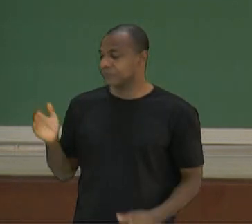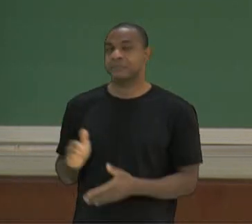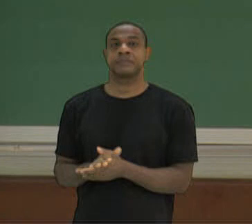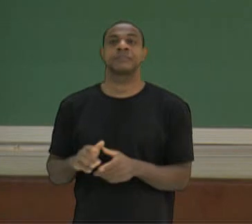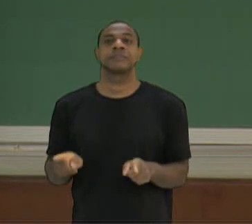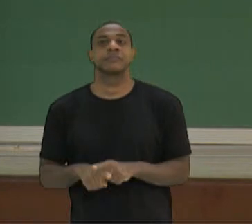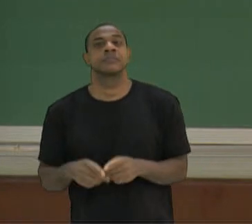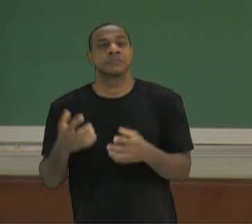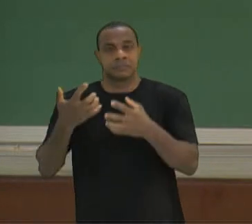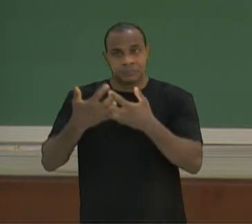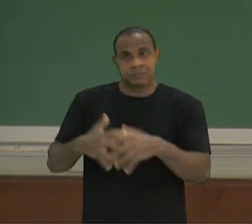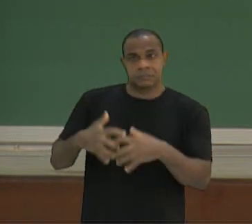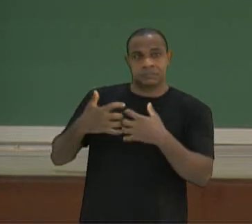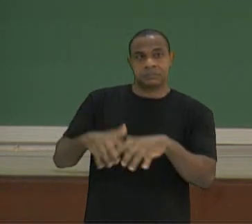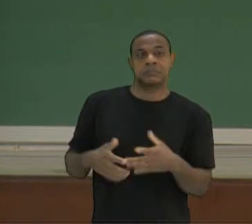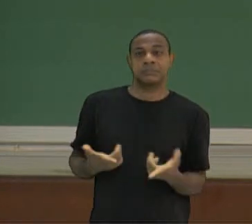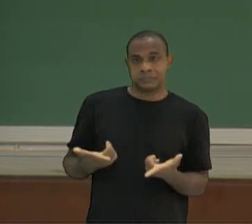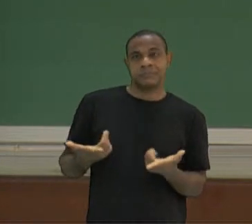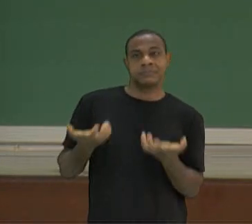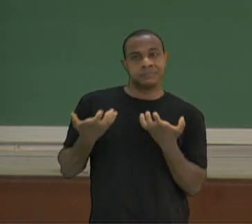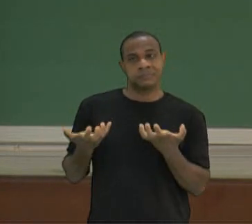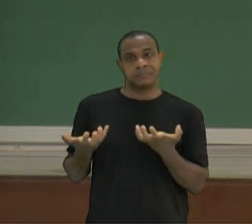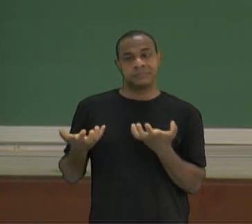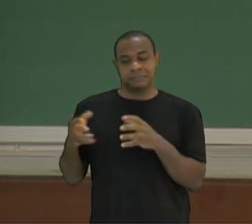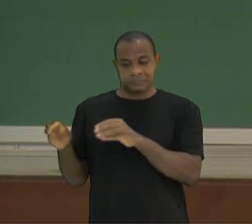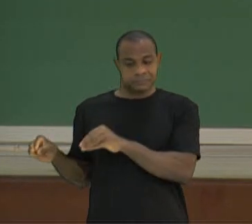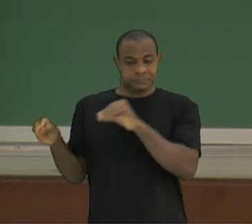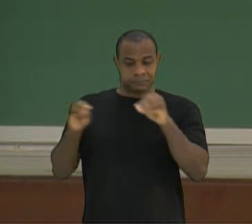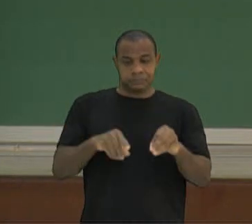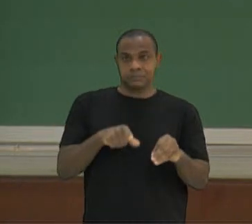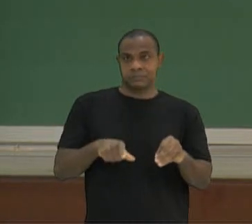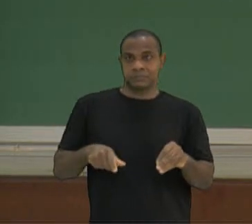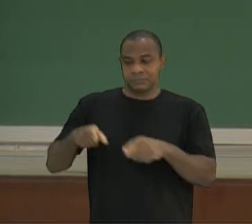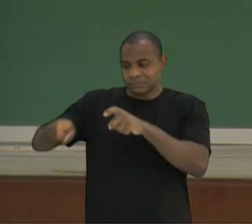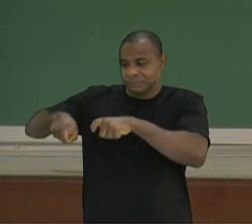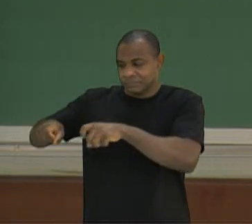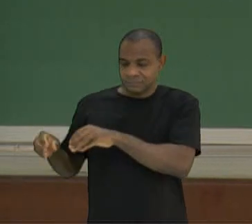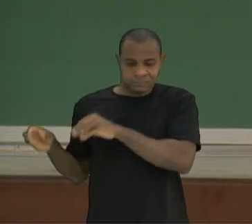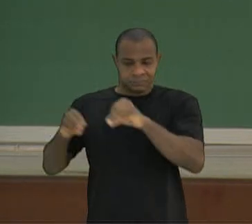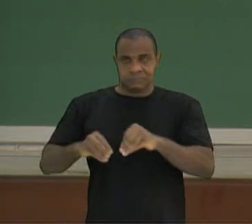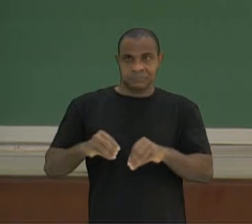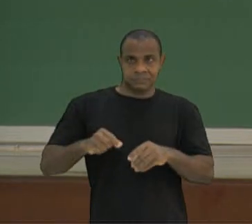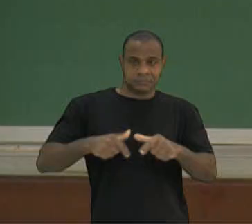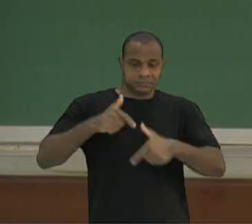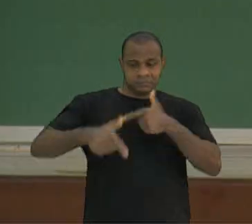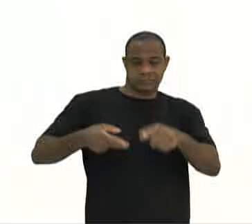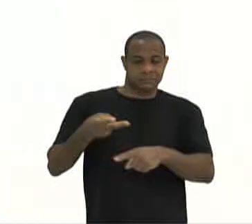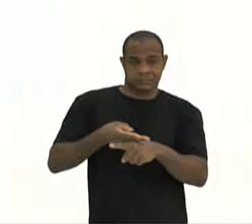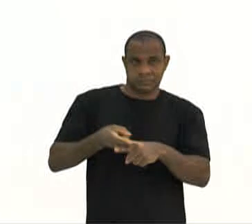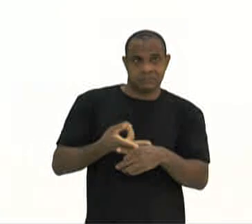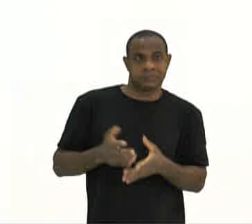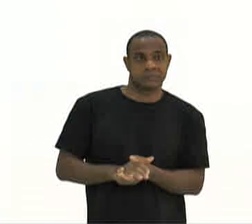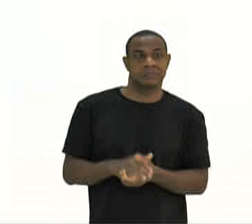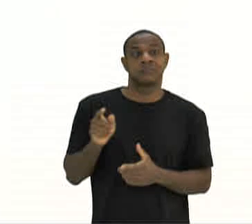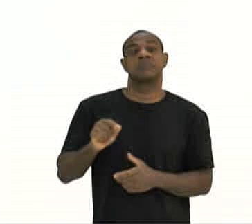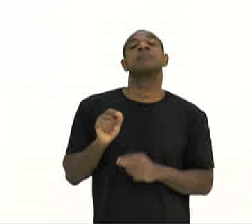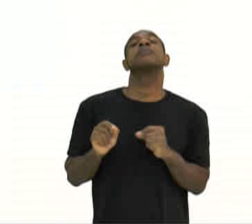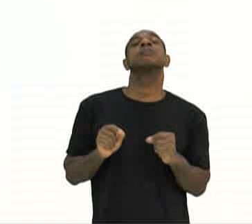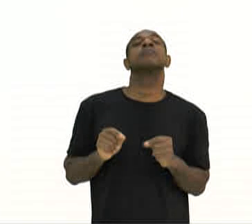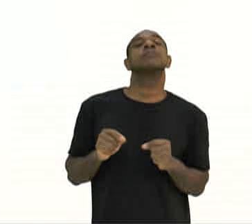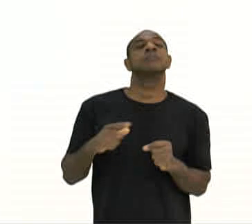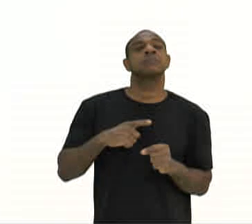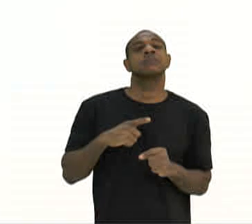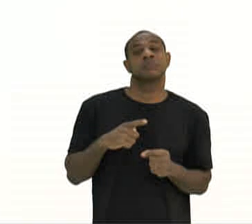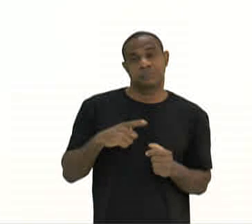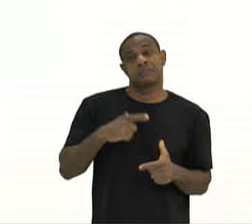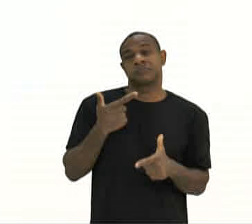das máquinas, as pessoas perdem o emprego e acabam indo buscar isso em outras áreas, de modo geral, nos centros urbanos. E aí isso vai acarretar em